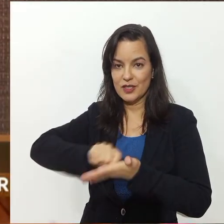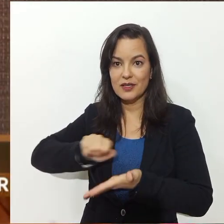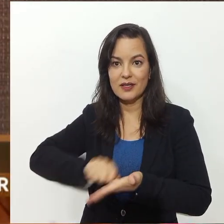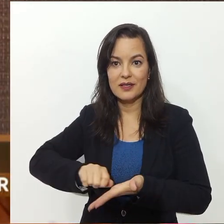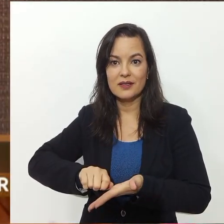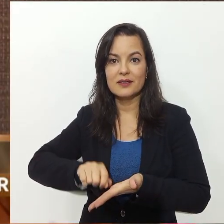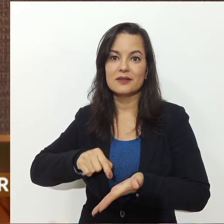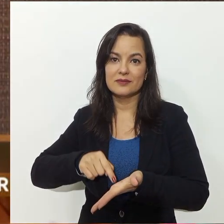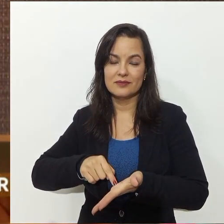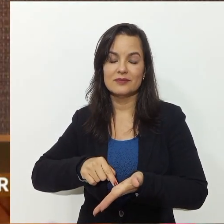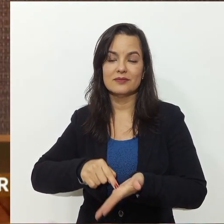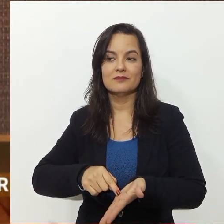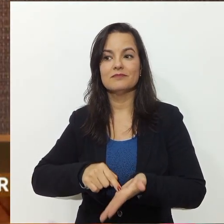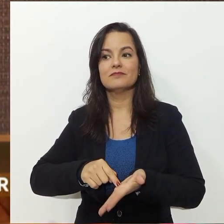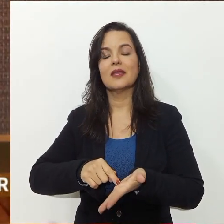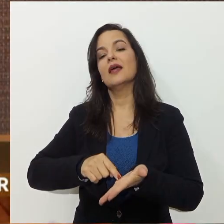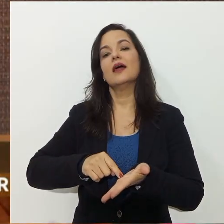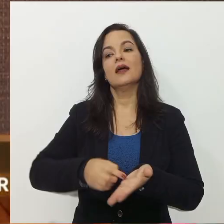é oferecida